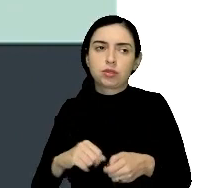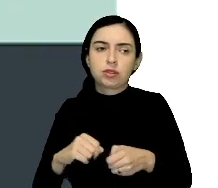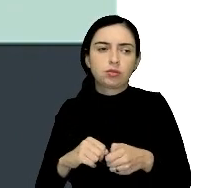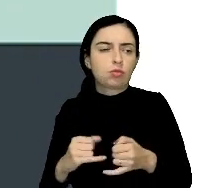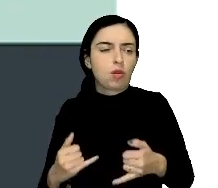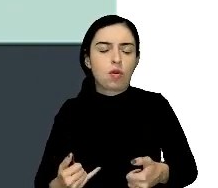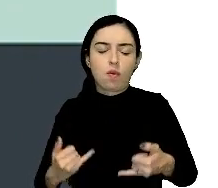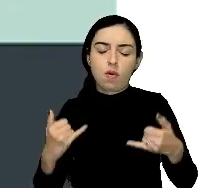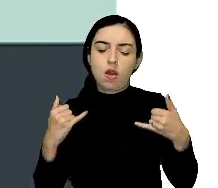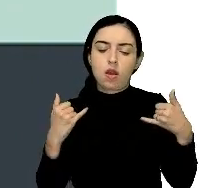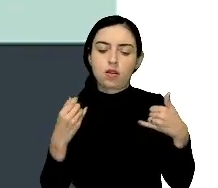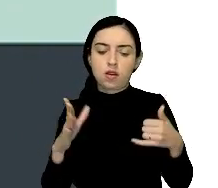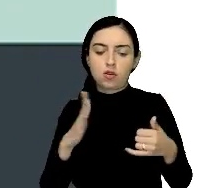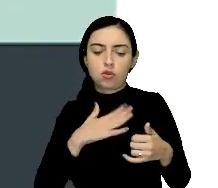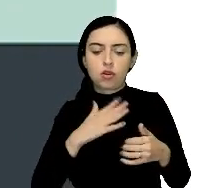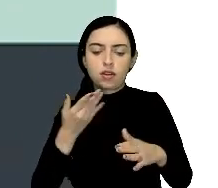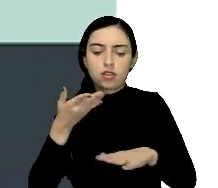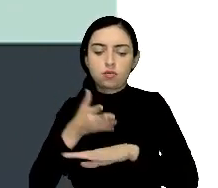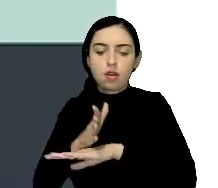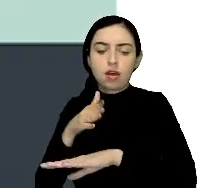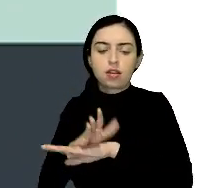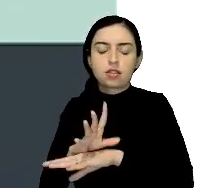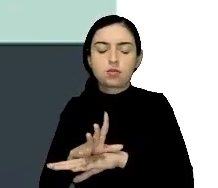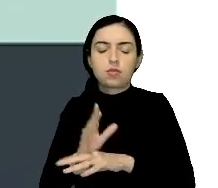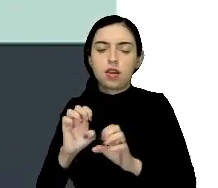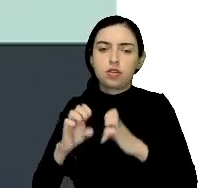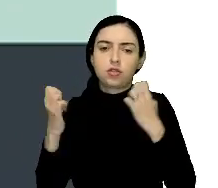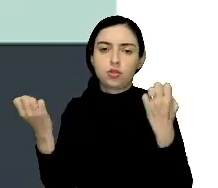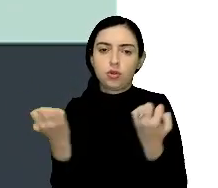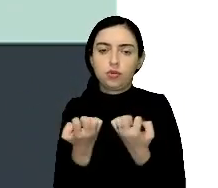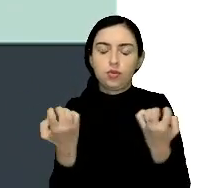gente participar de eventos aqui